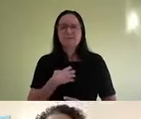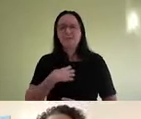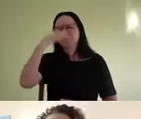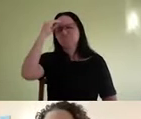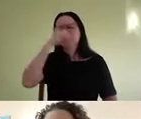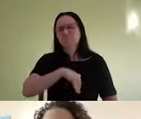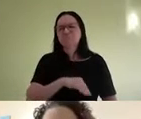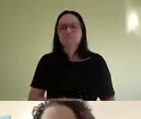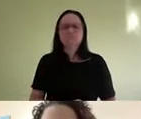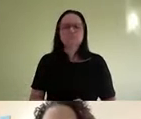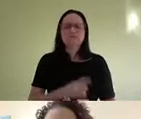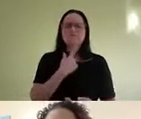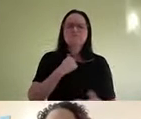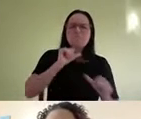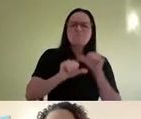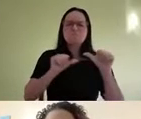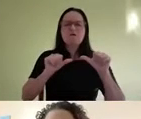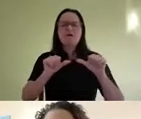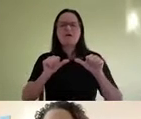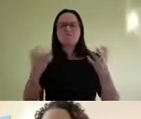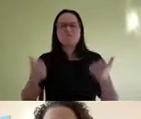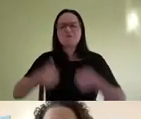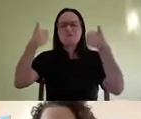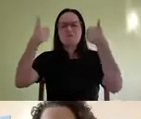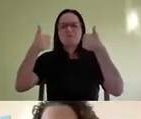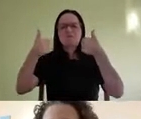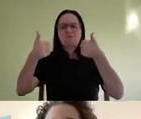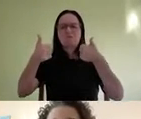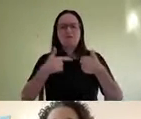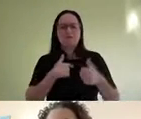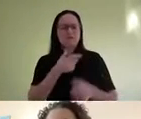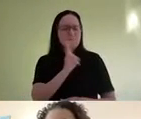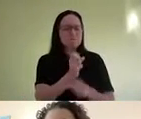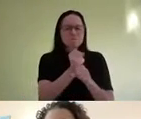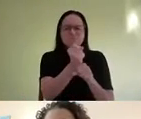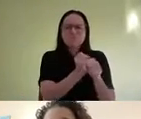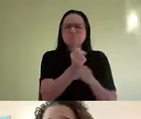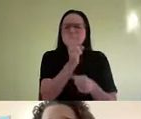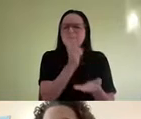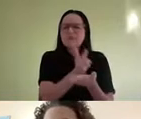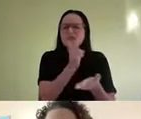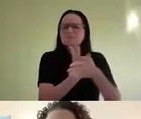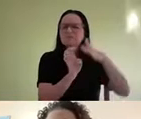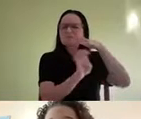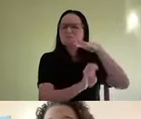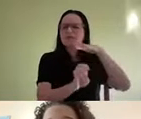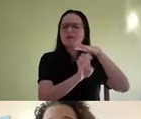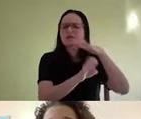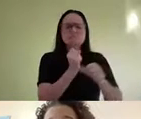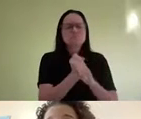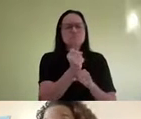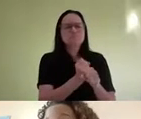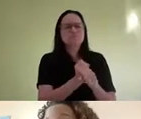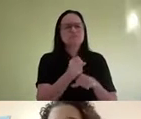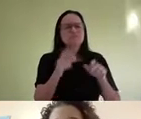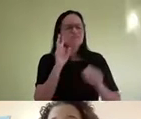eu queria mais emoção na minha vida, eu estava numa empresa há muitos anos, e sabe quando você chega num momento que